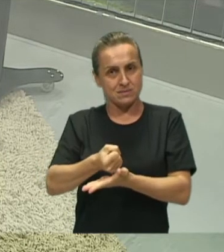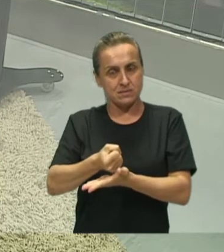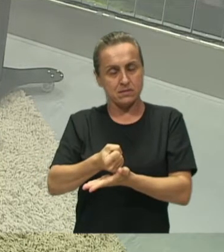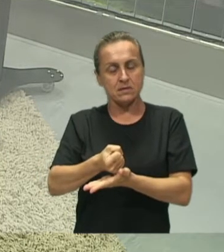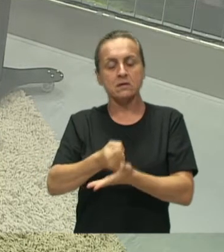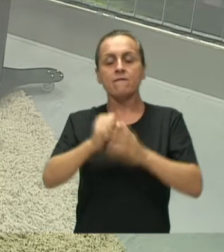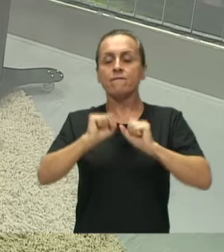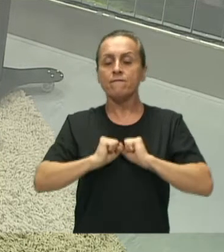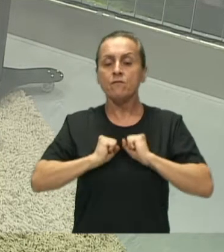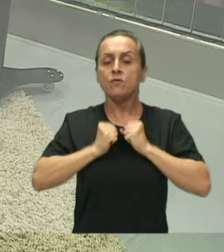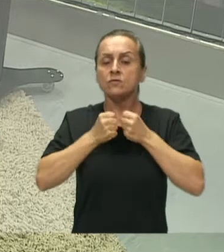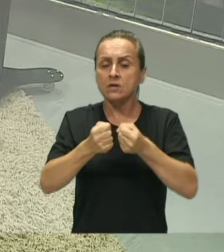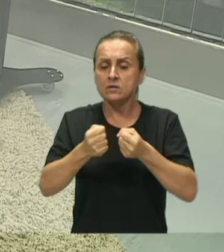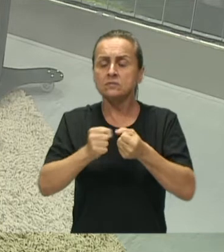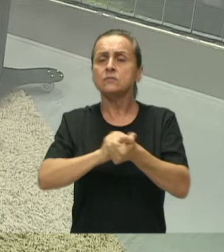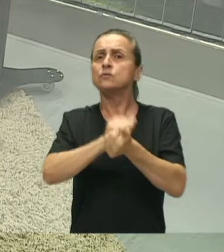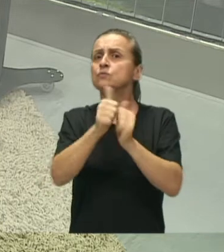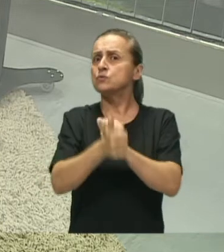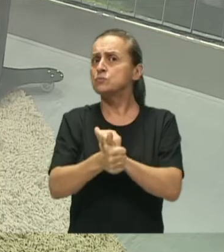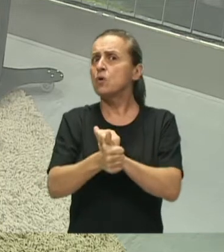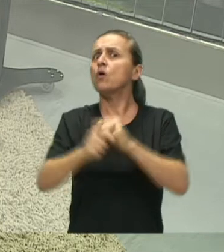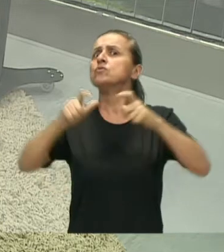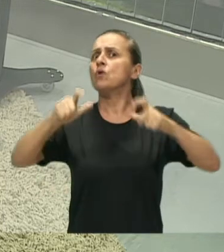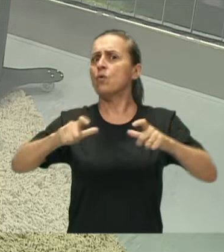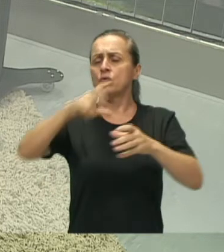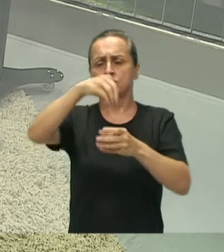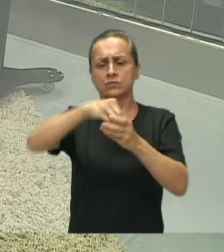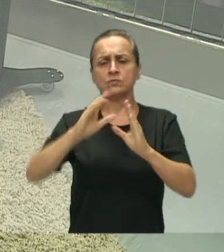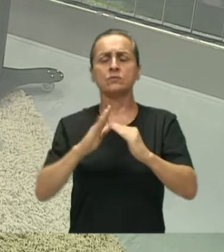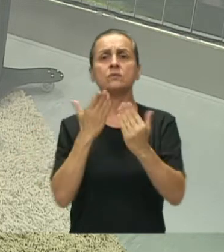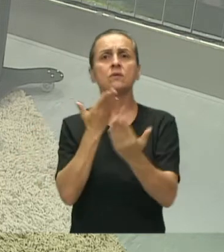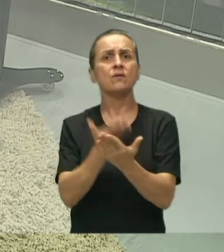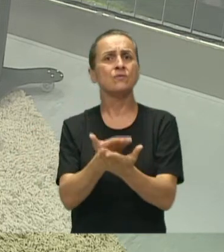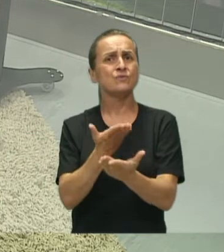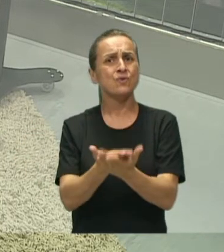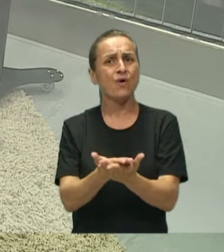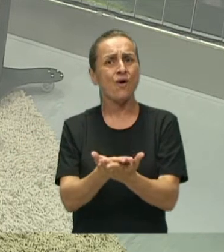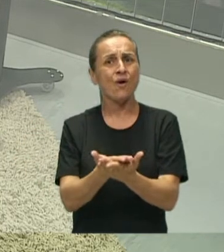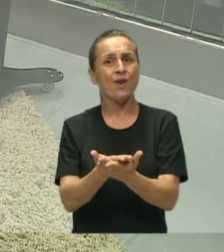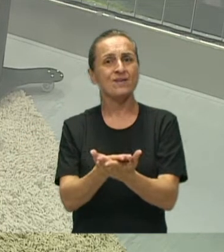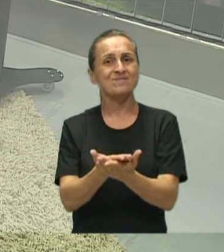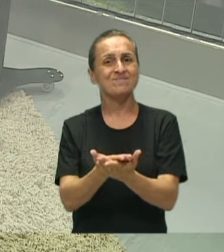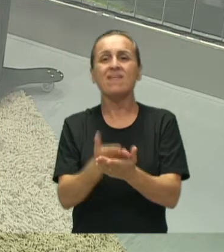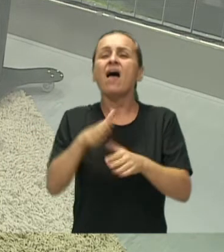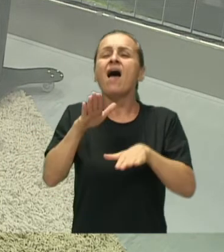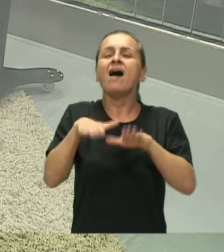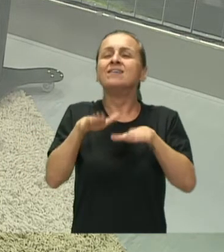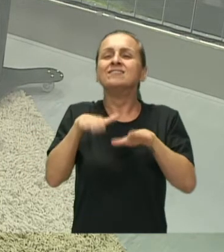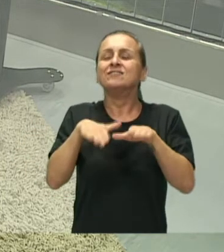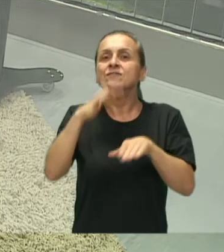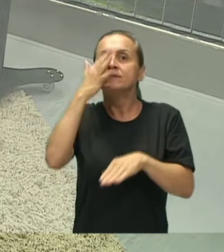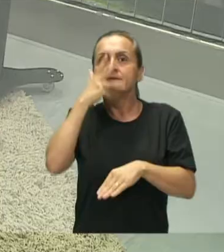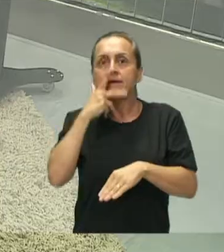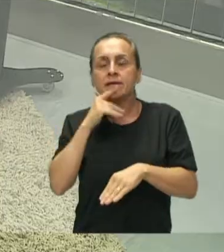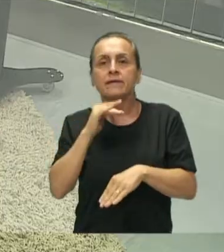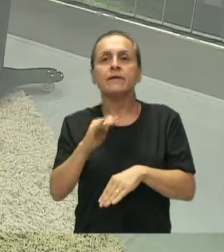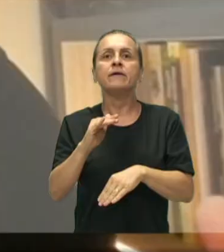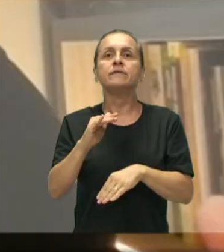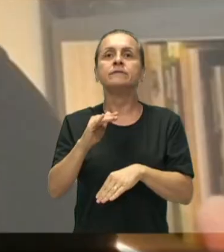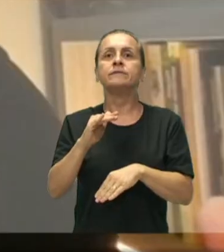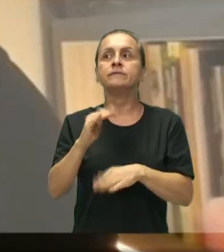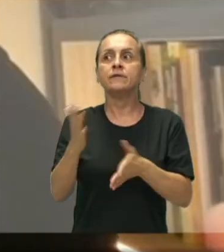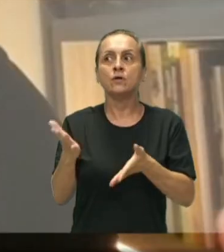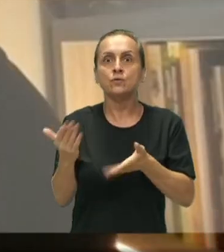esporte é dentro da escola aquele esporte que é muitas vezes traz uma criança atrás um